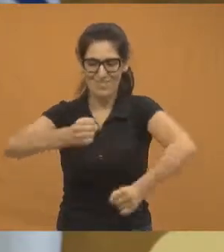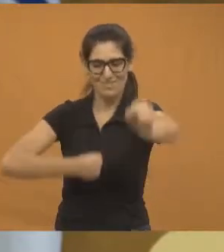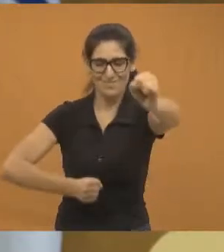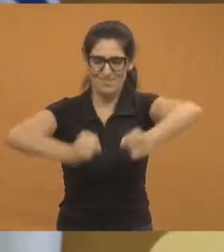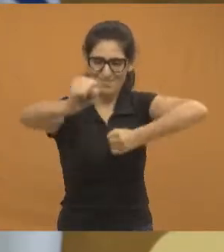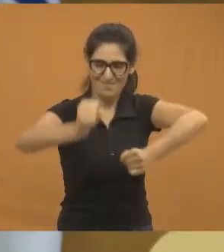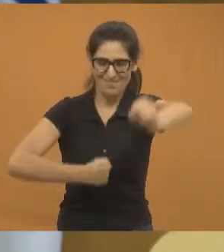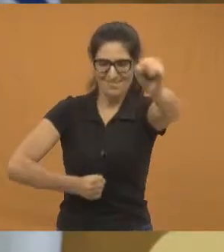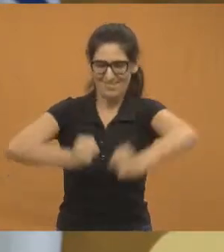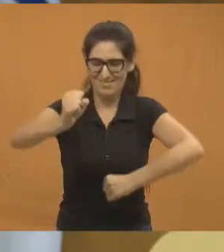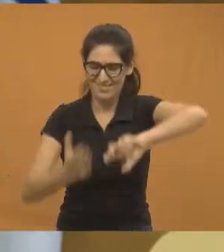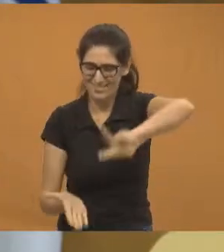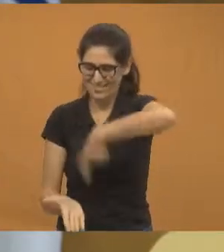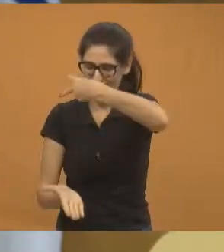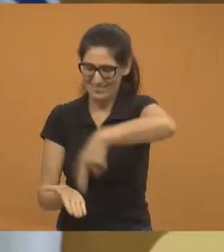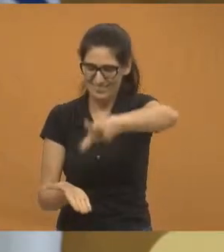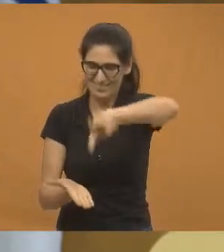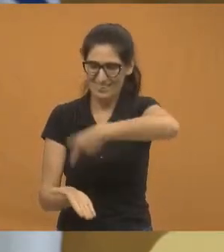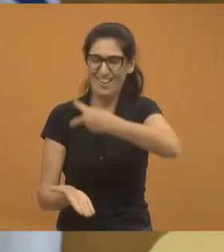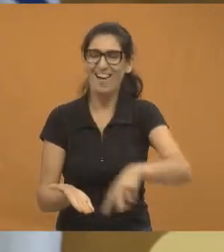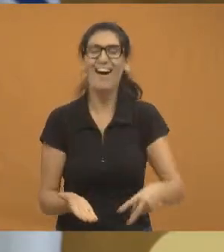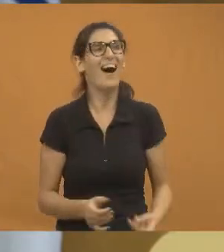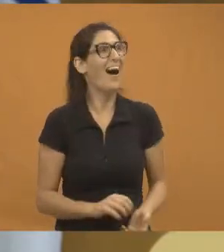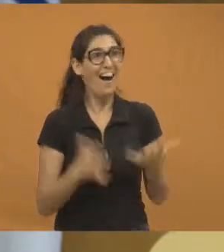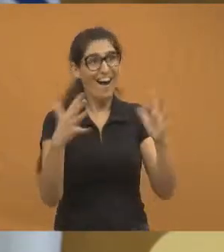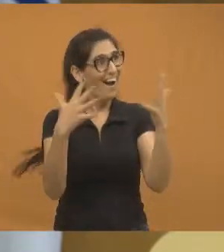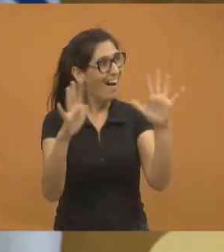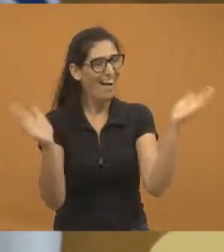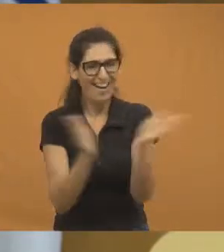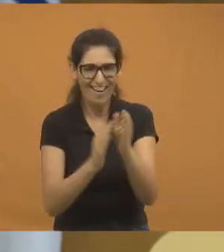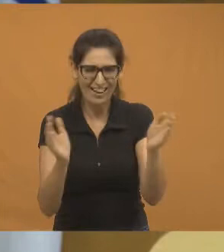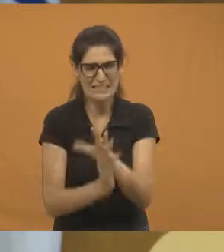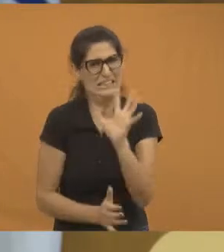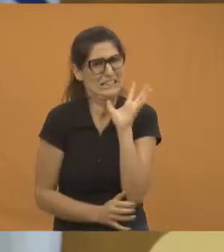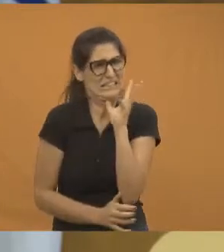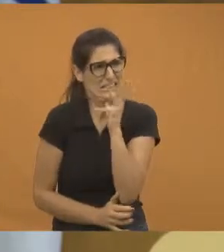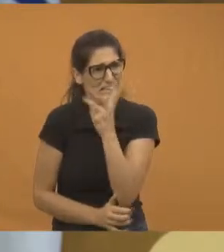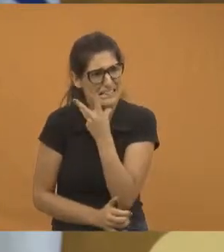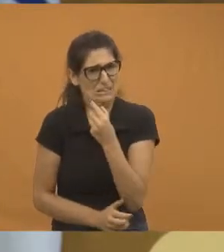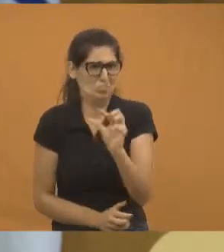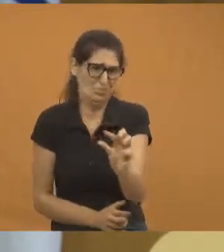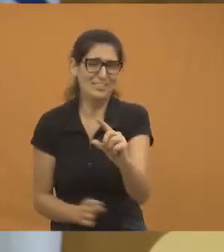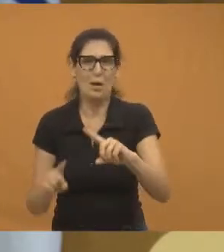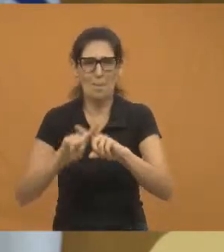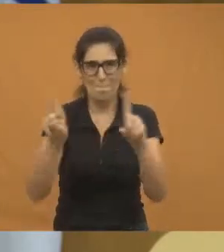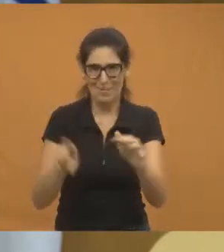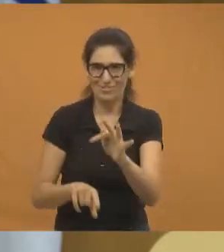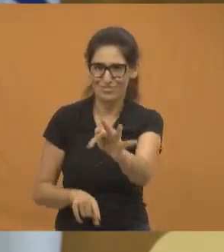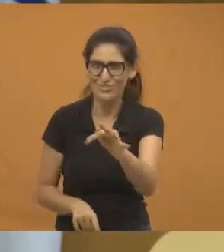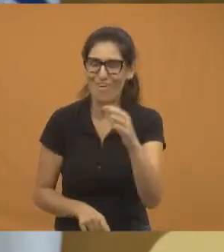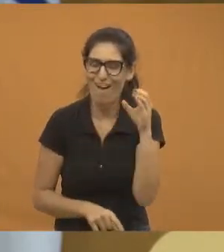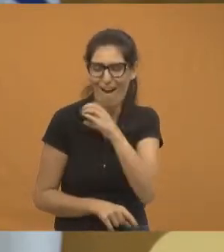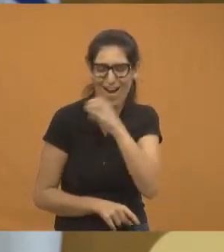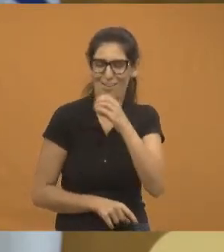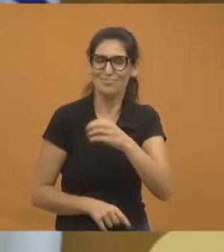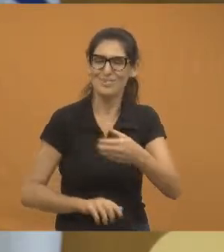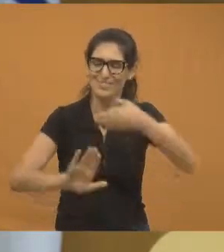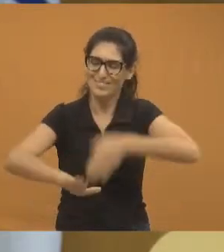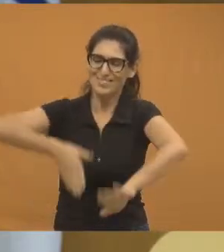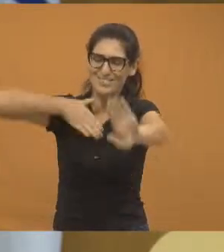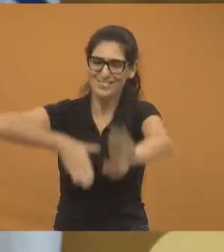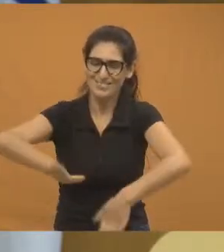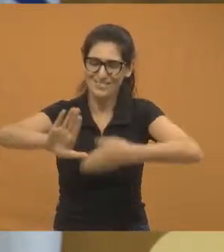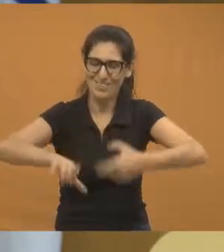coisa também não sai não viu parabéns demorou mais importante é que está saindo não é isso isso nos deixa muito feliz esperamos que